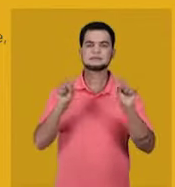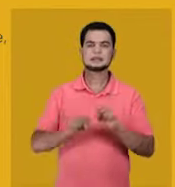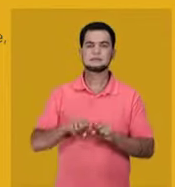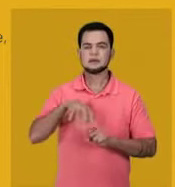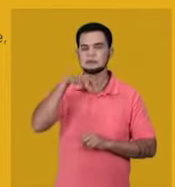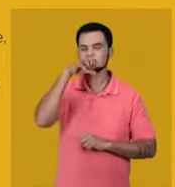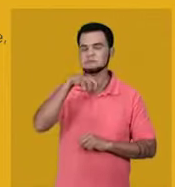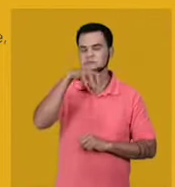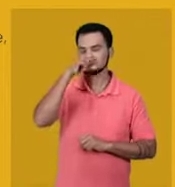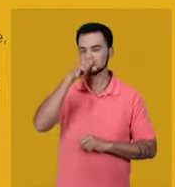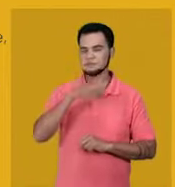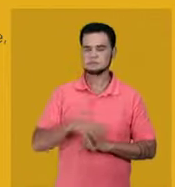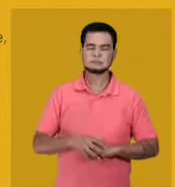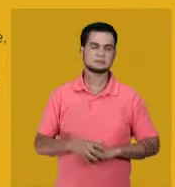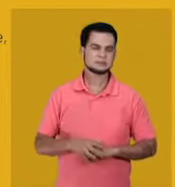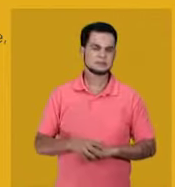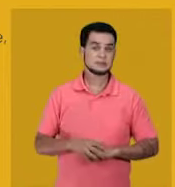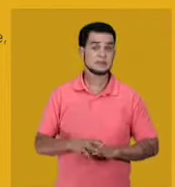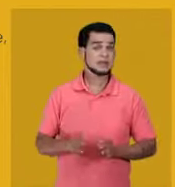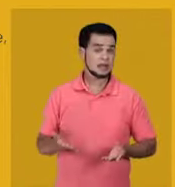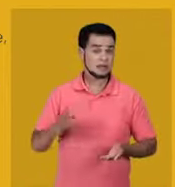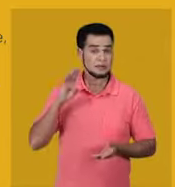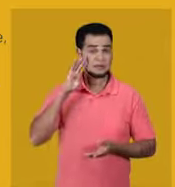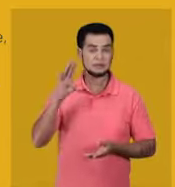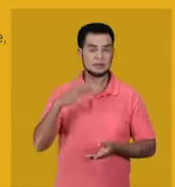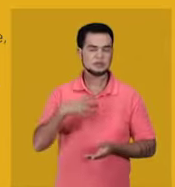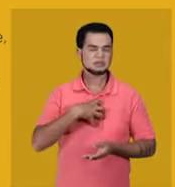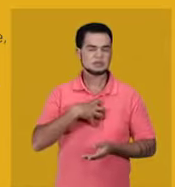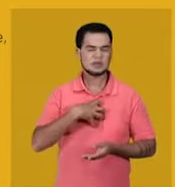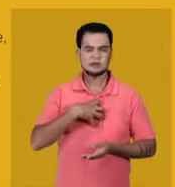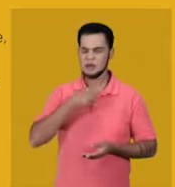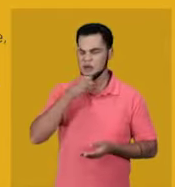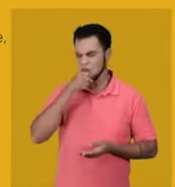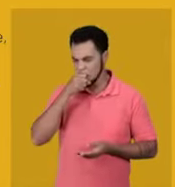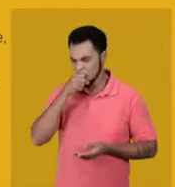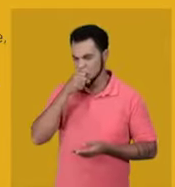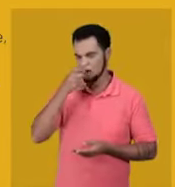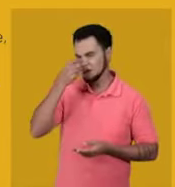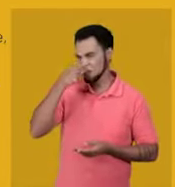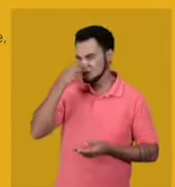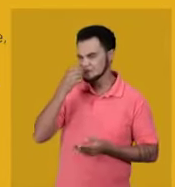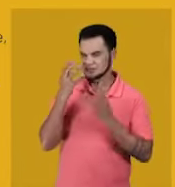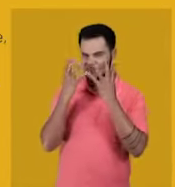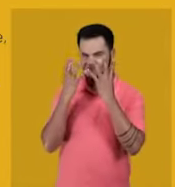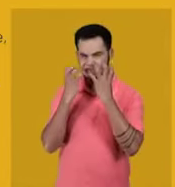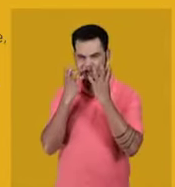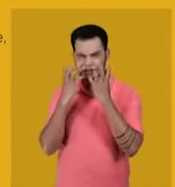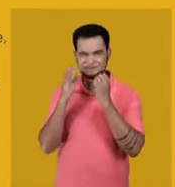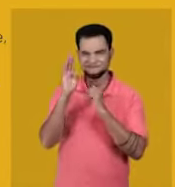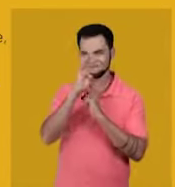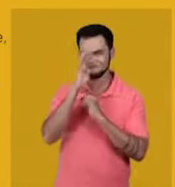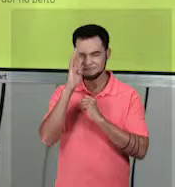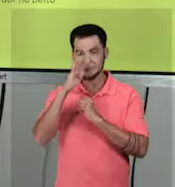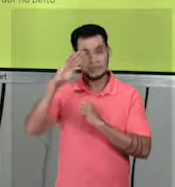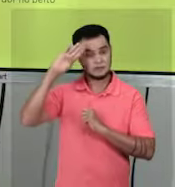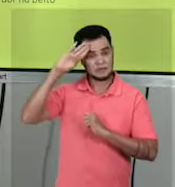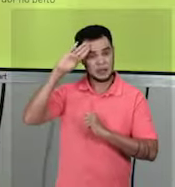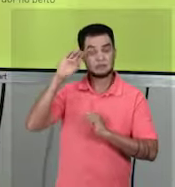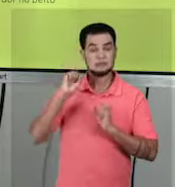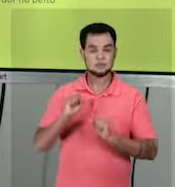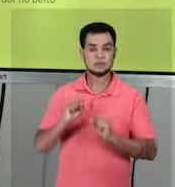Como os principais sintomas, né? Temos tosse, coriza, indisposição, febre, que podem evoluir